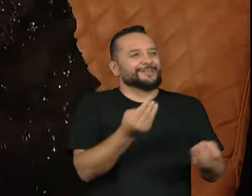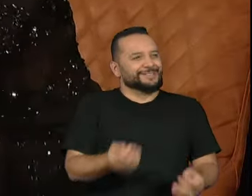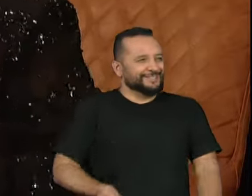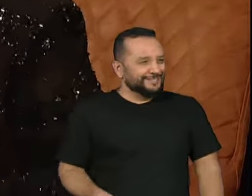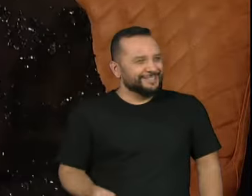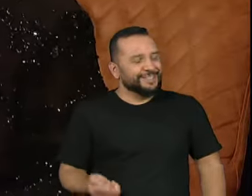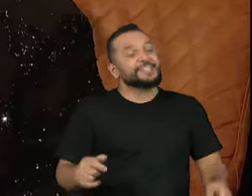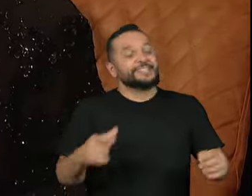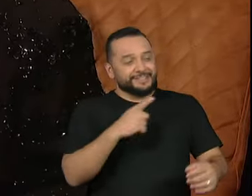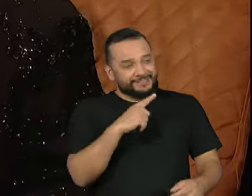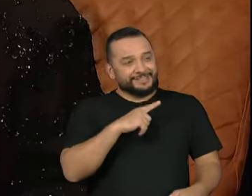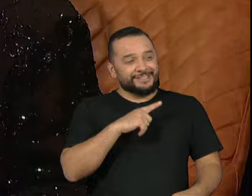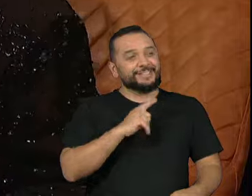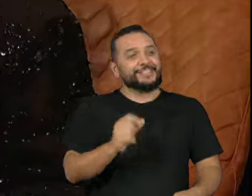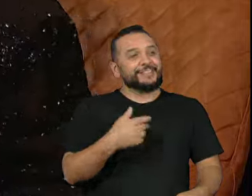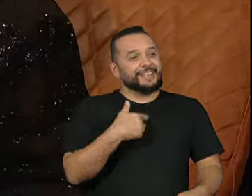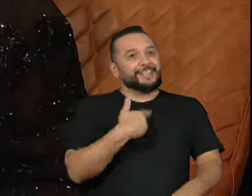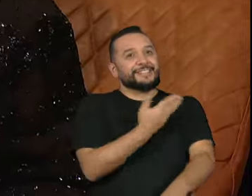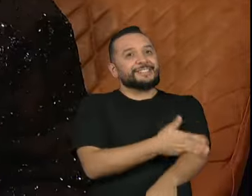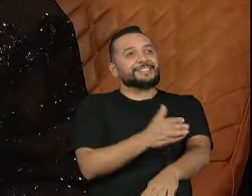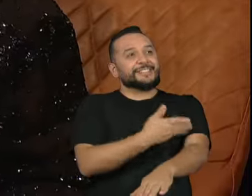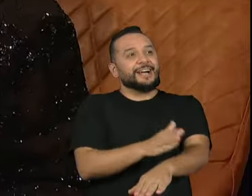tinha um ensaio com um músico, né?